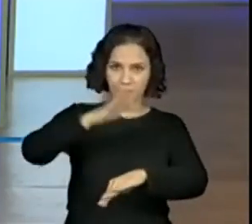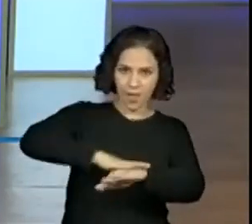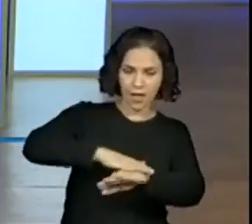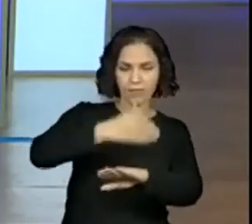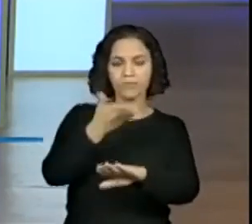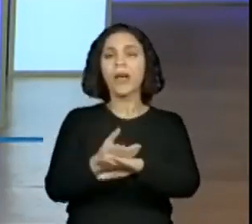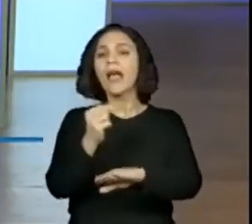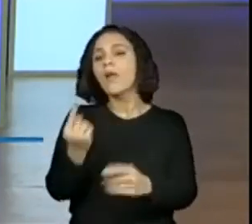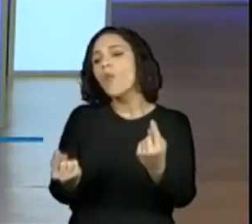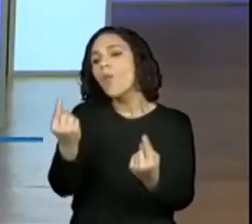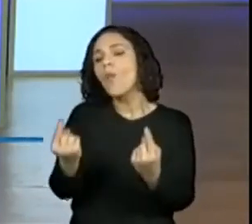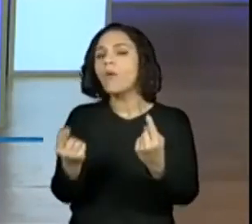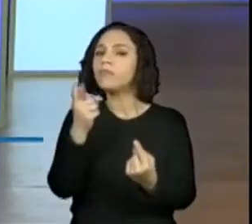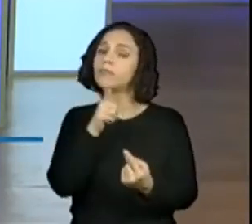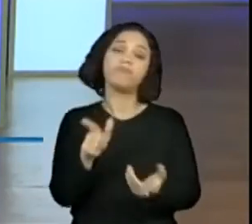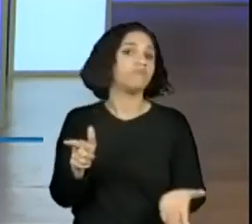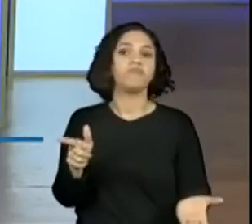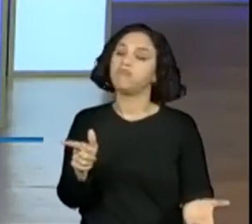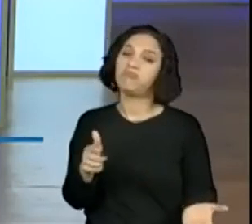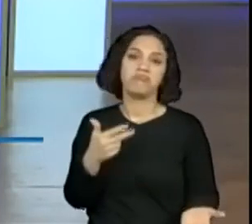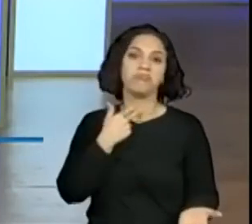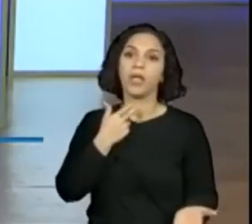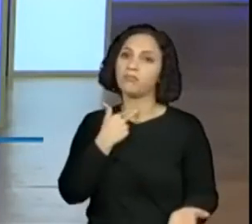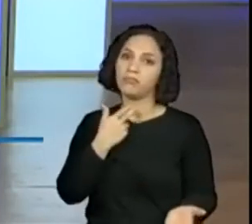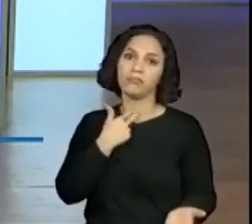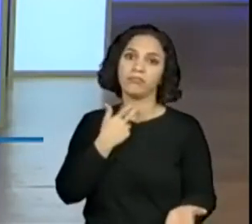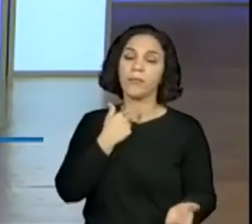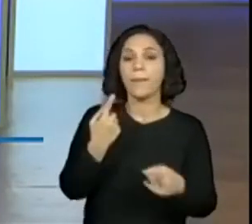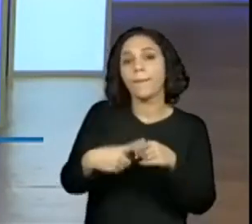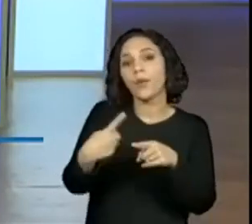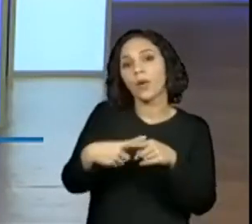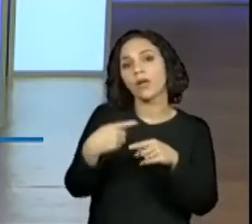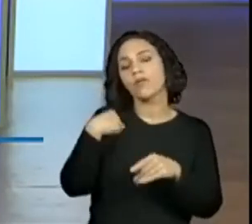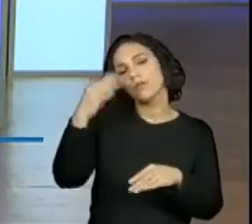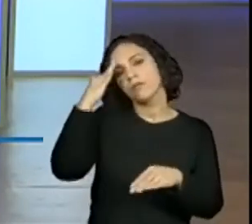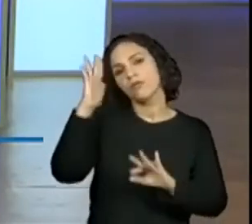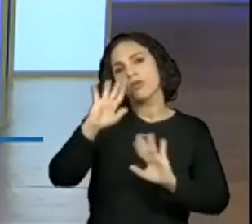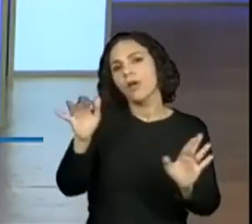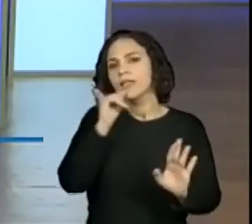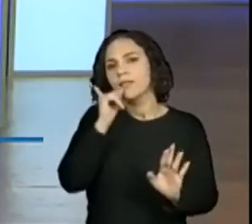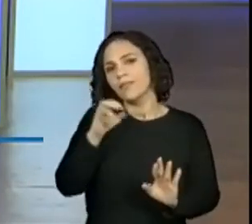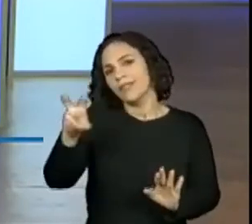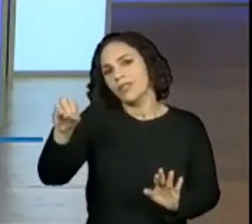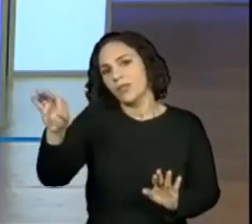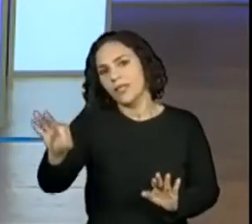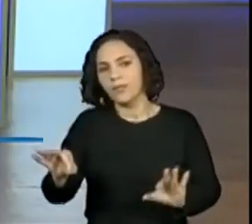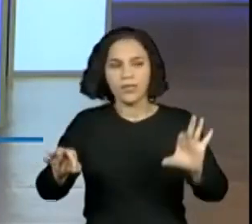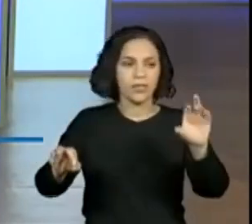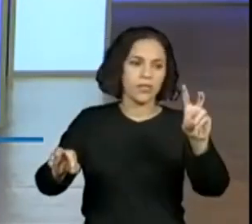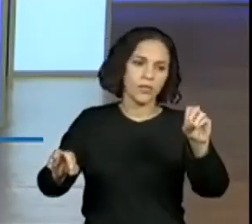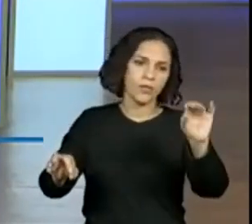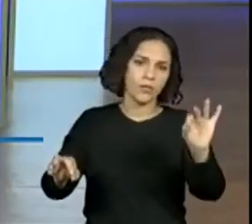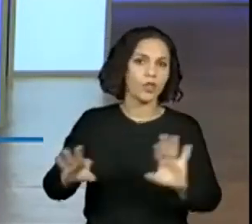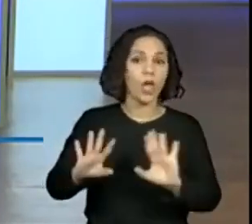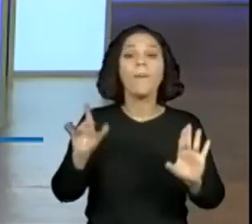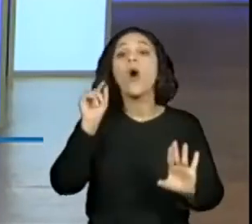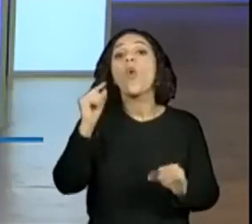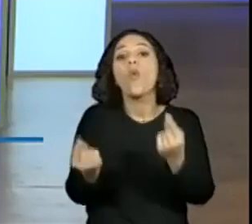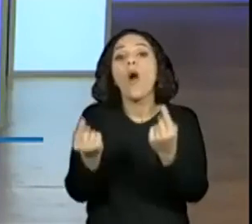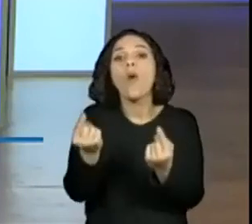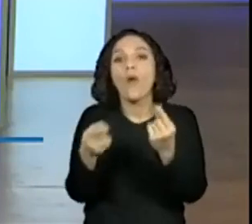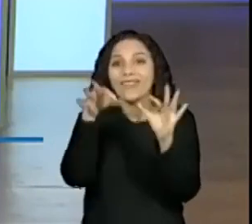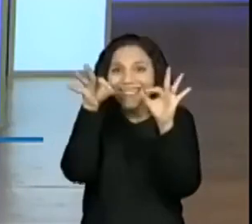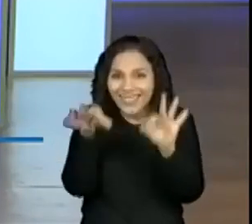certo dava para saber não porque nessa daria para saber a chance é o quanto cada um teria mas não daria para saber